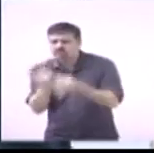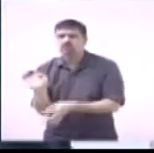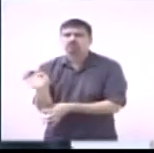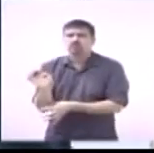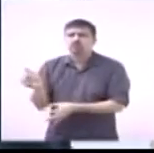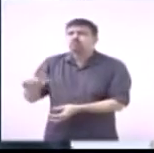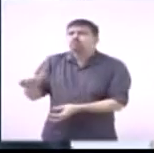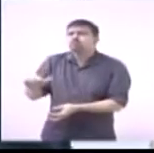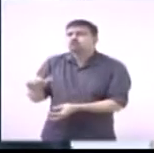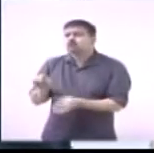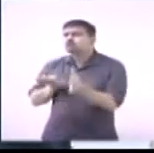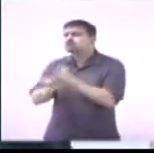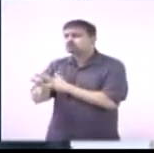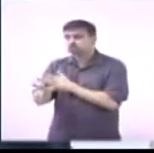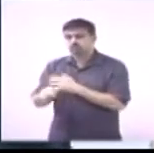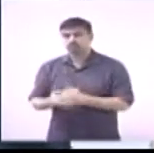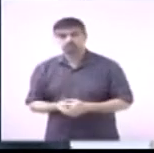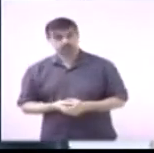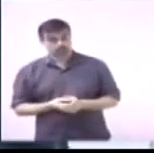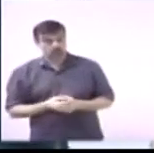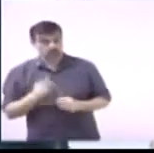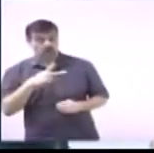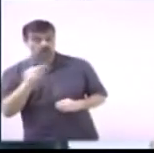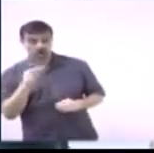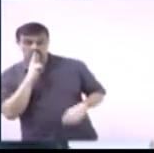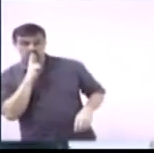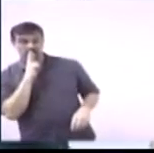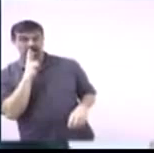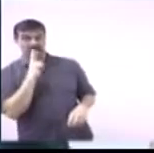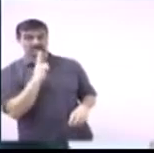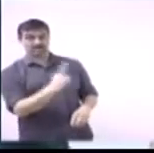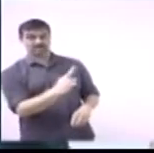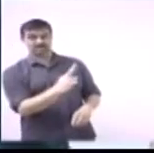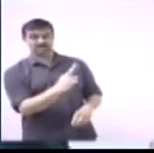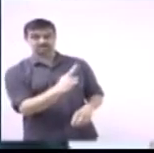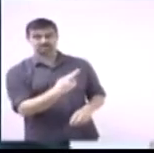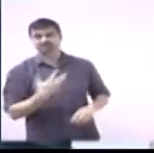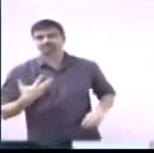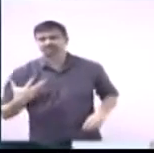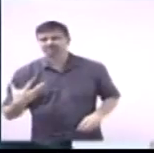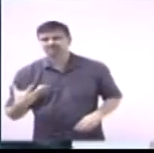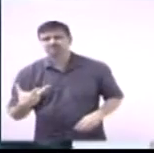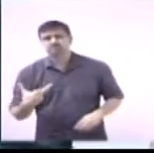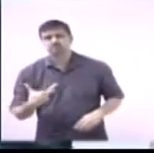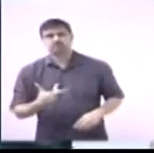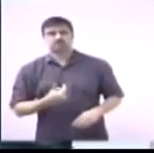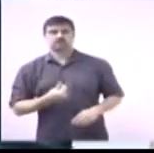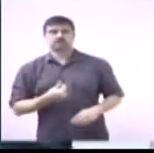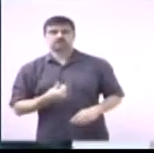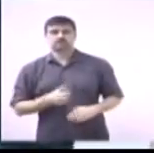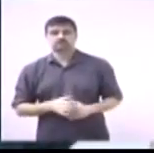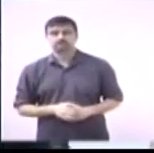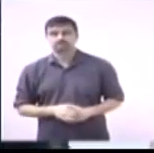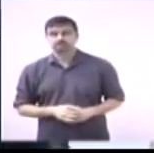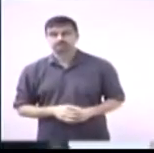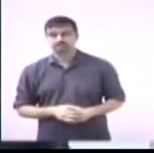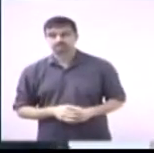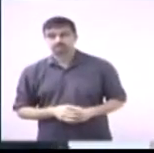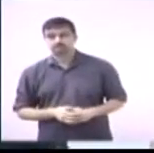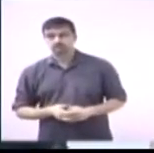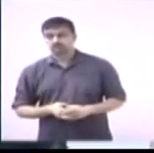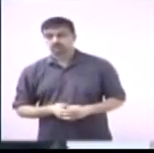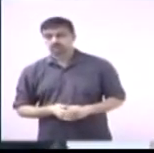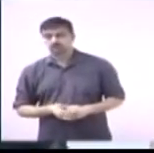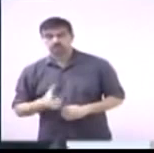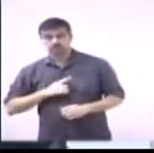homossexualidade? A resposta dele foi fantástica. Tem